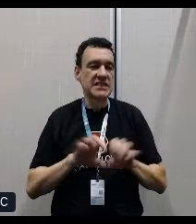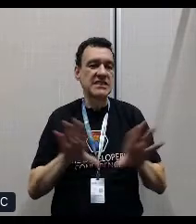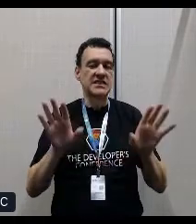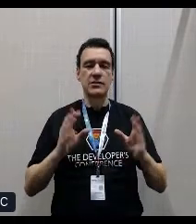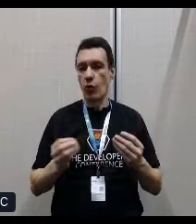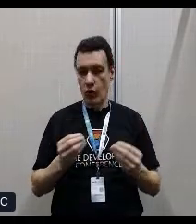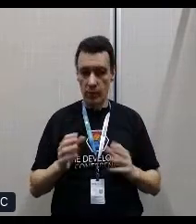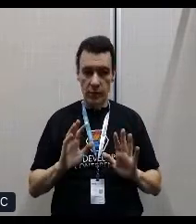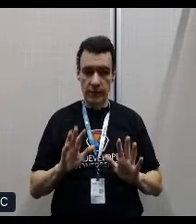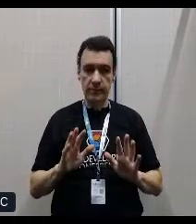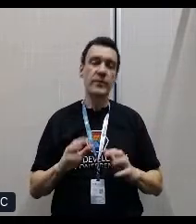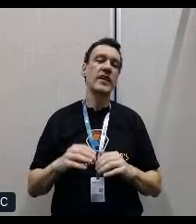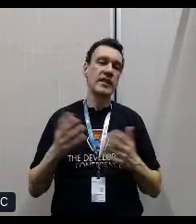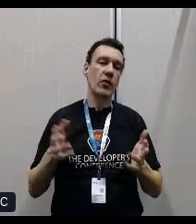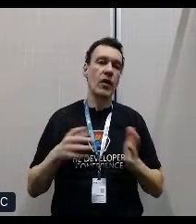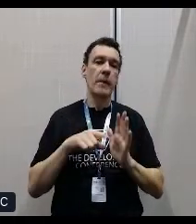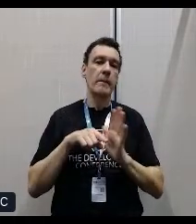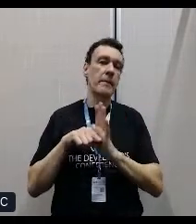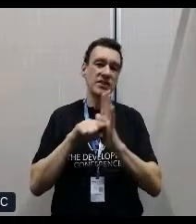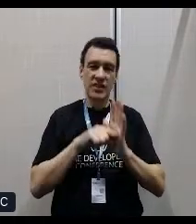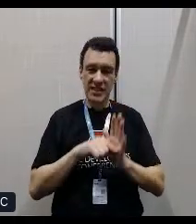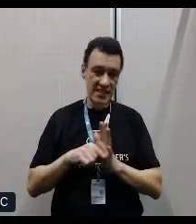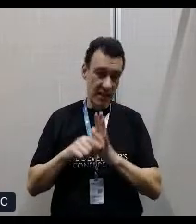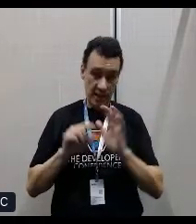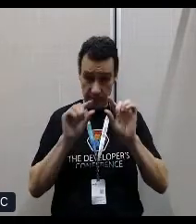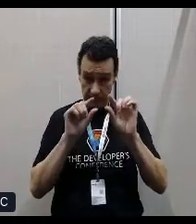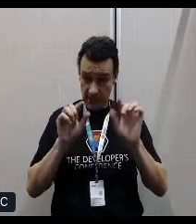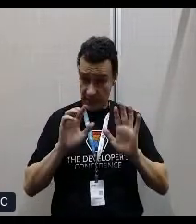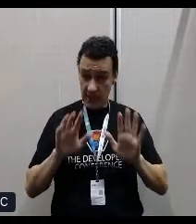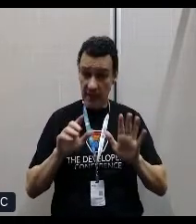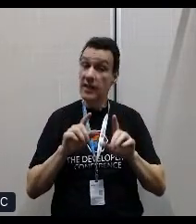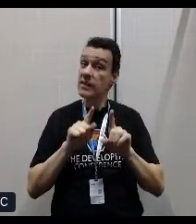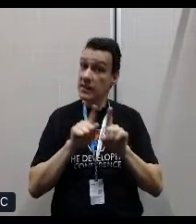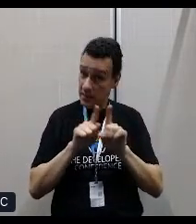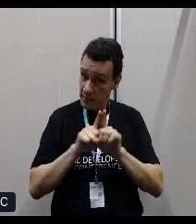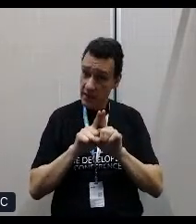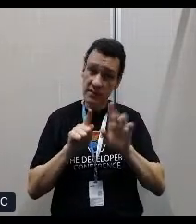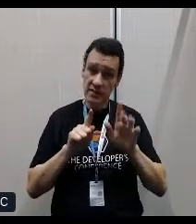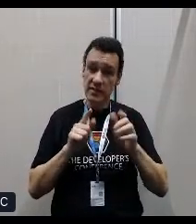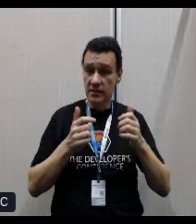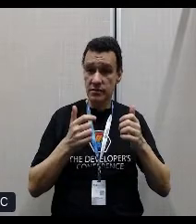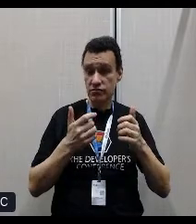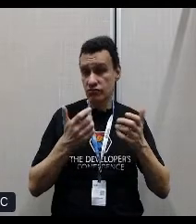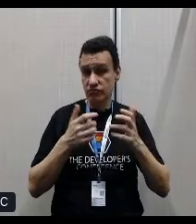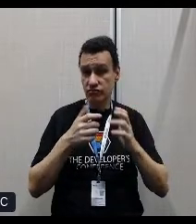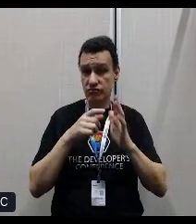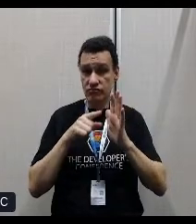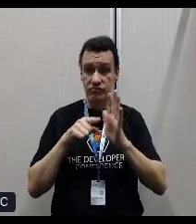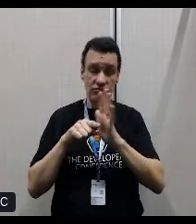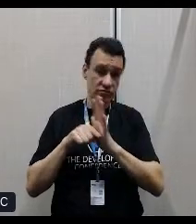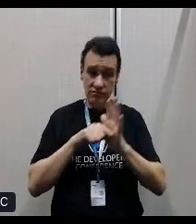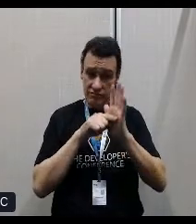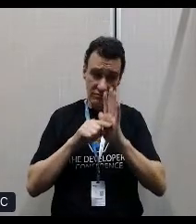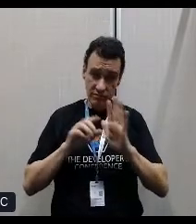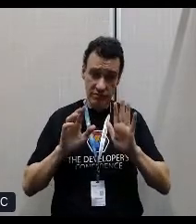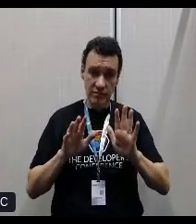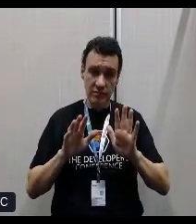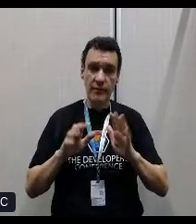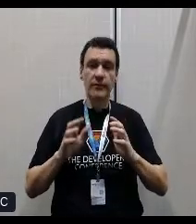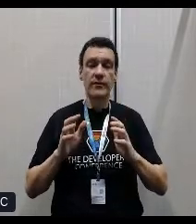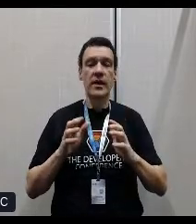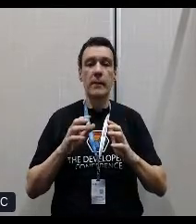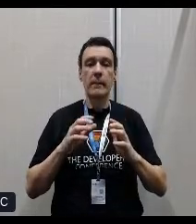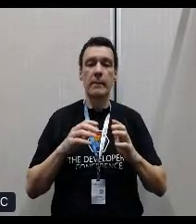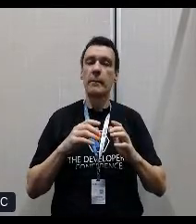de research, que está lá na ponta, também, né? Quando a gente fala de research, usualmente a gente pensa que é o profissional que está lá só na ponta, mas